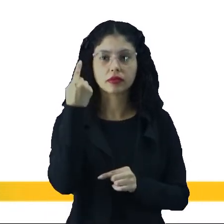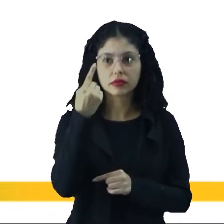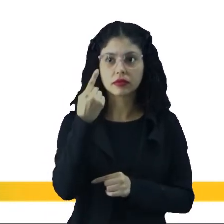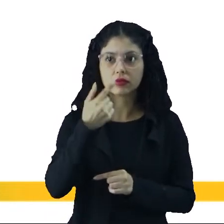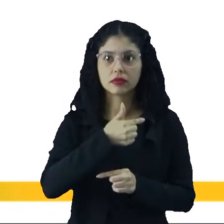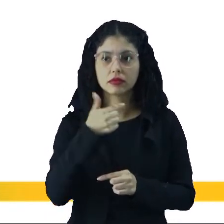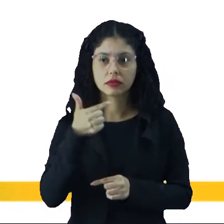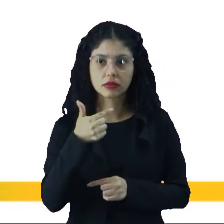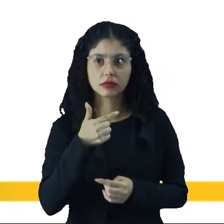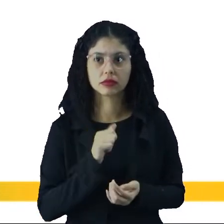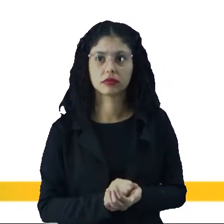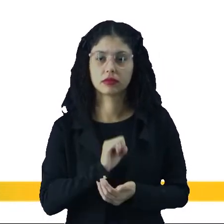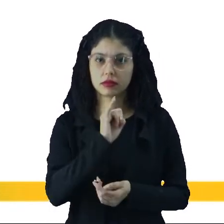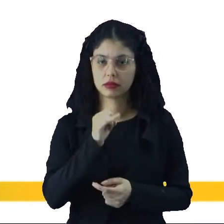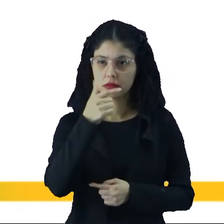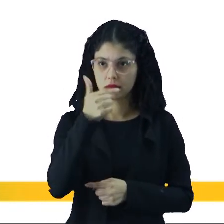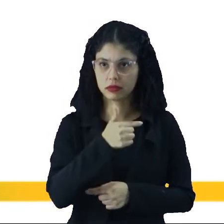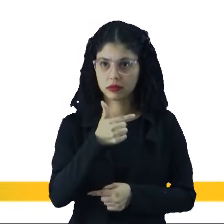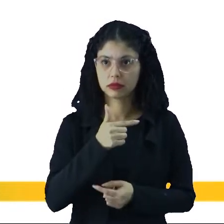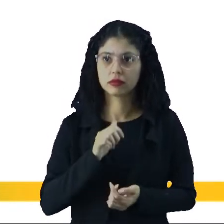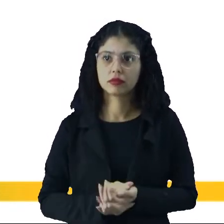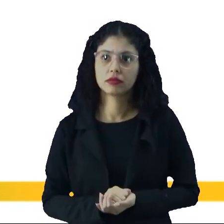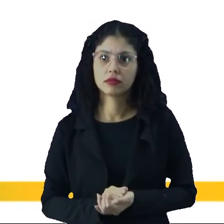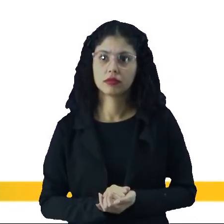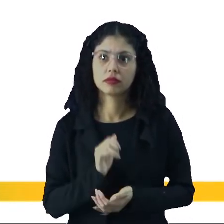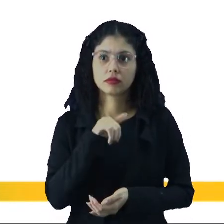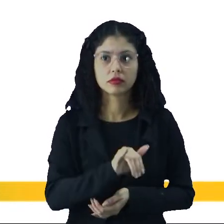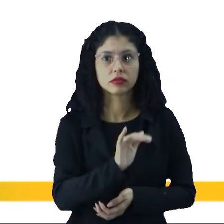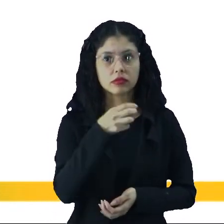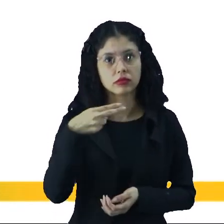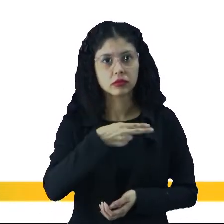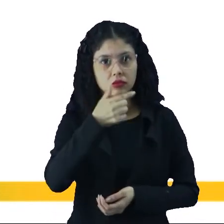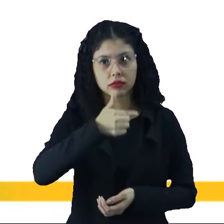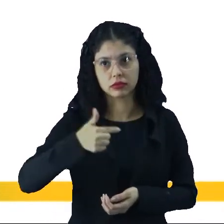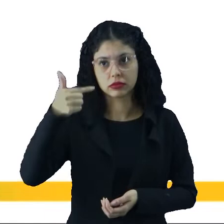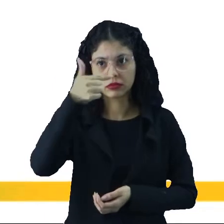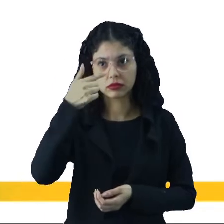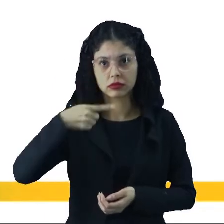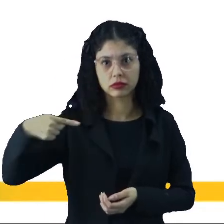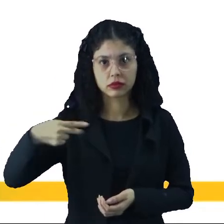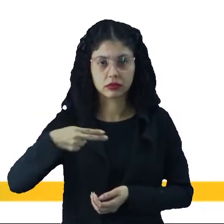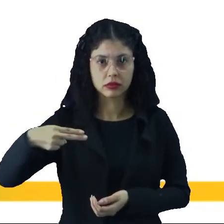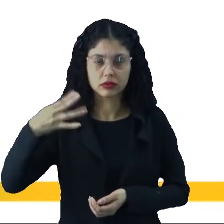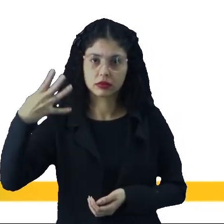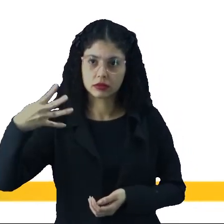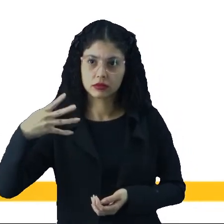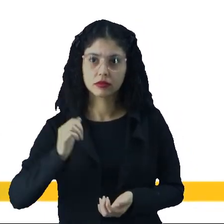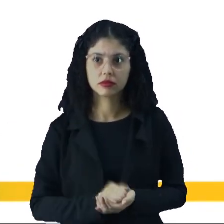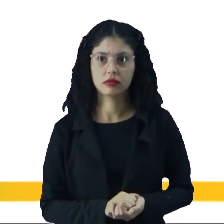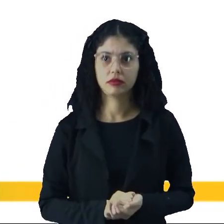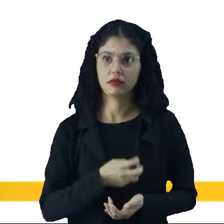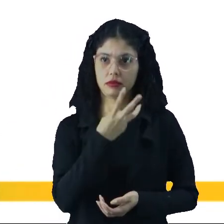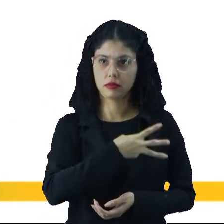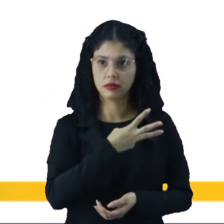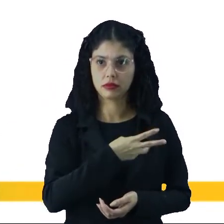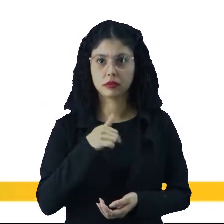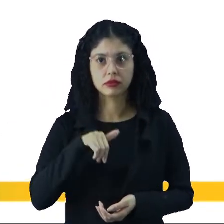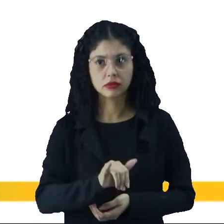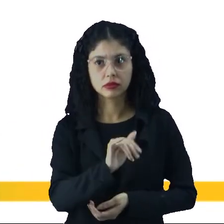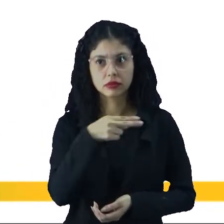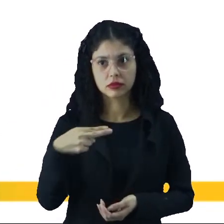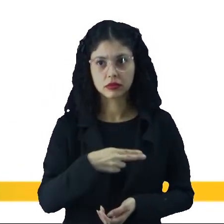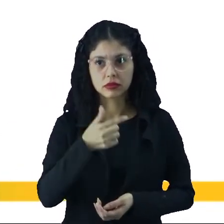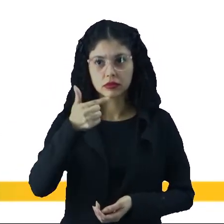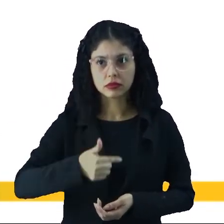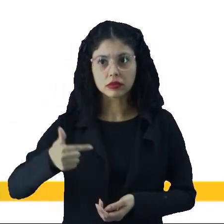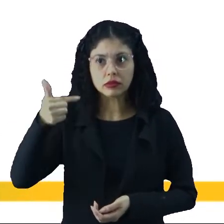igual a 2. Se o x é 2, 2 elevado ao quadrado é igual a 4. Se o x é 3, 2 elevado